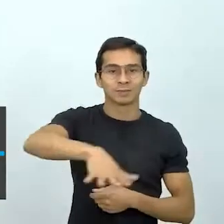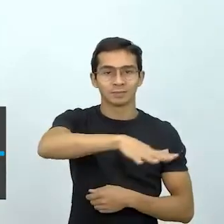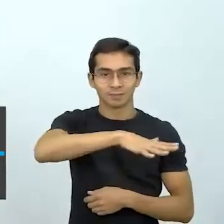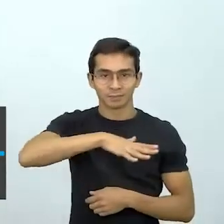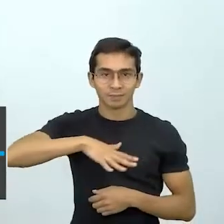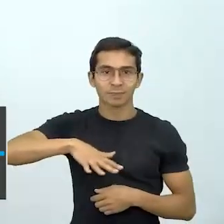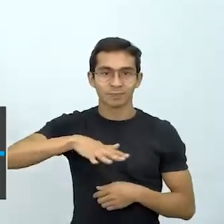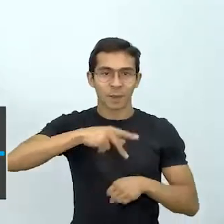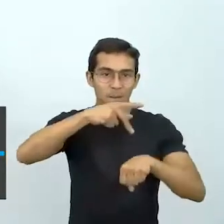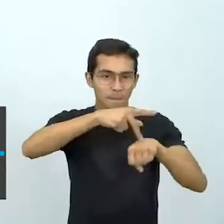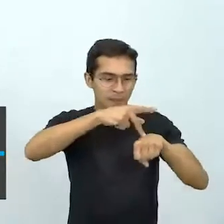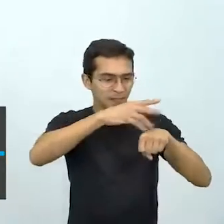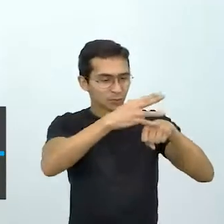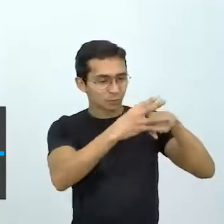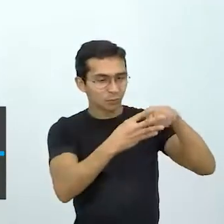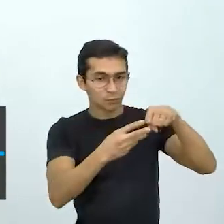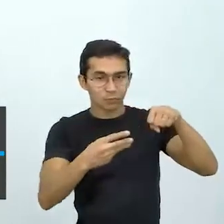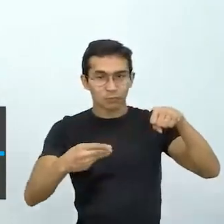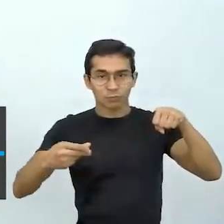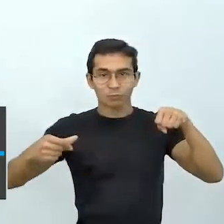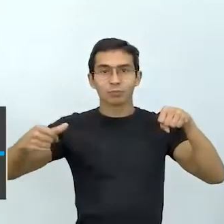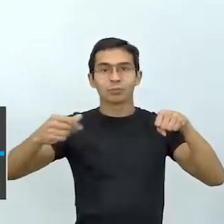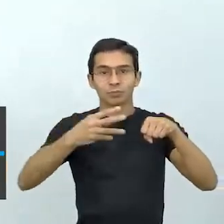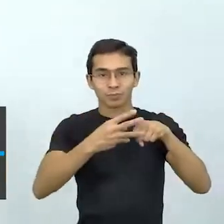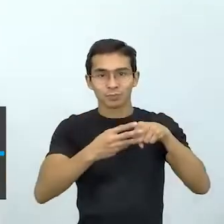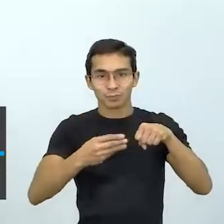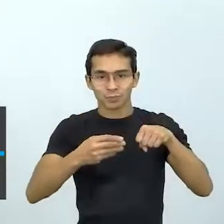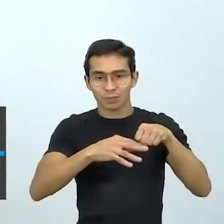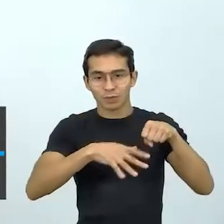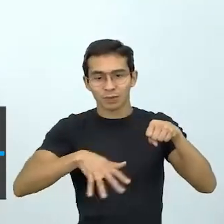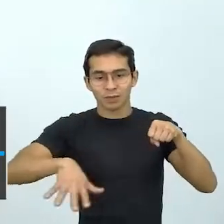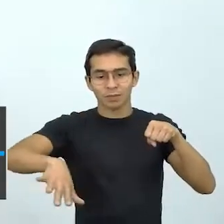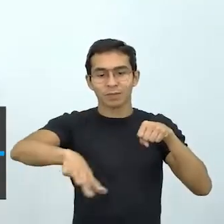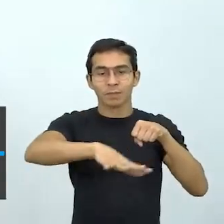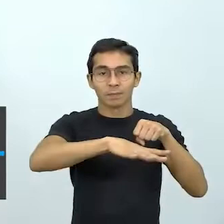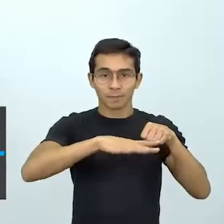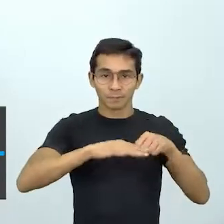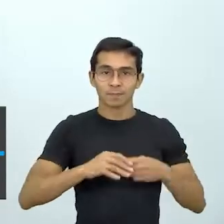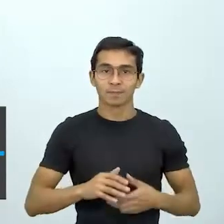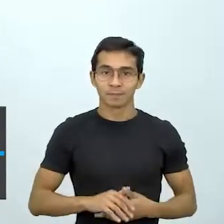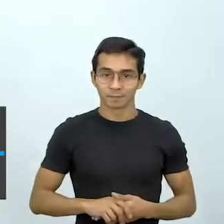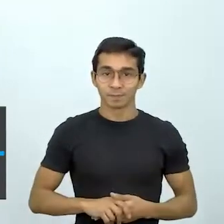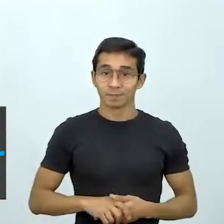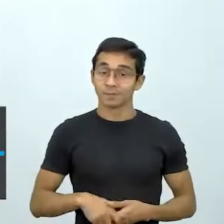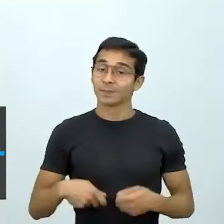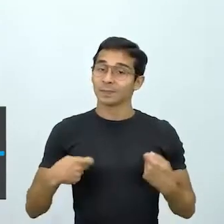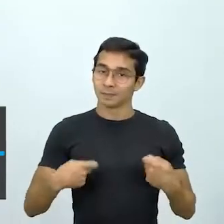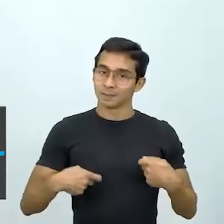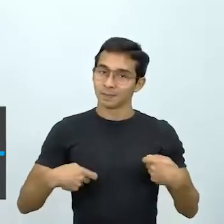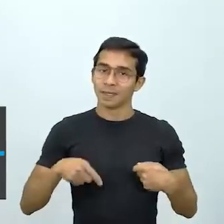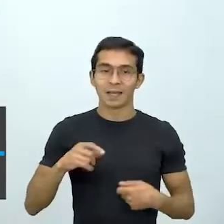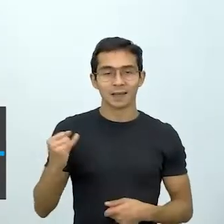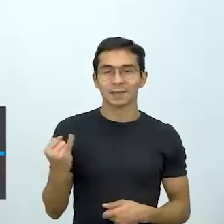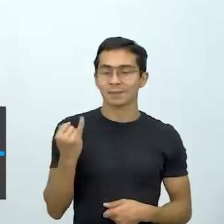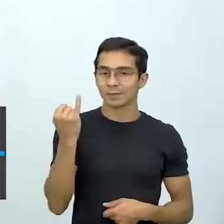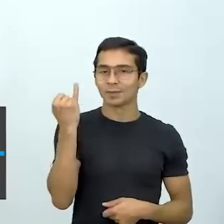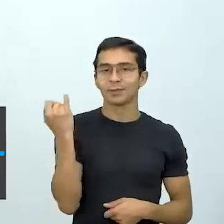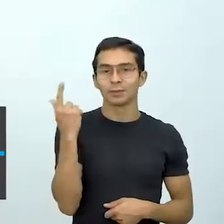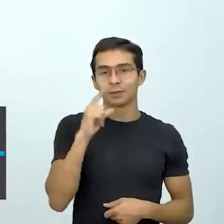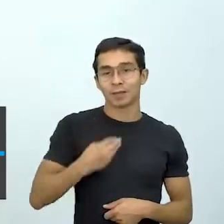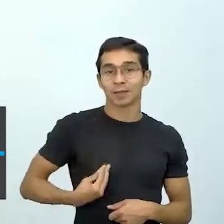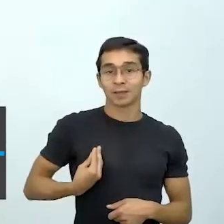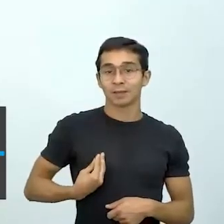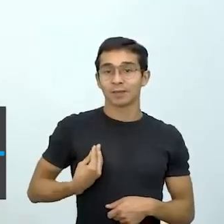vai solubilizar eles e vai colocar em curso na natureza. E isso vai ser necessário e indispensável para a manutenção da vida